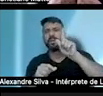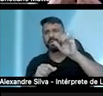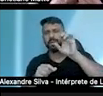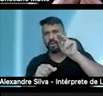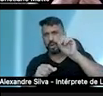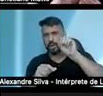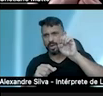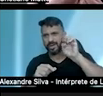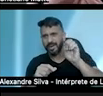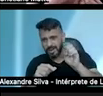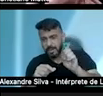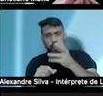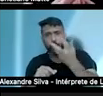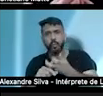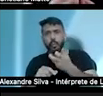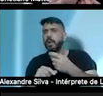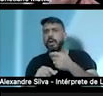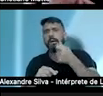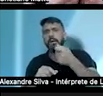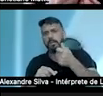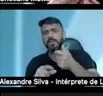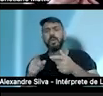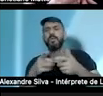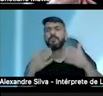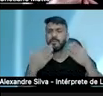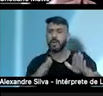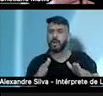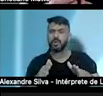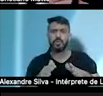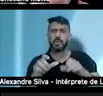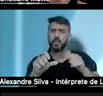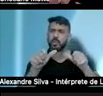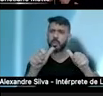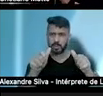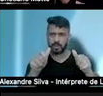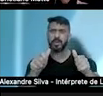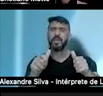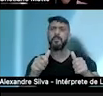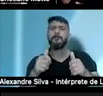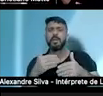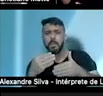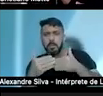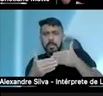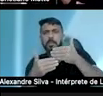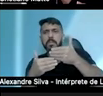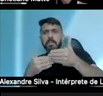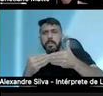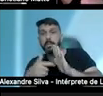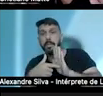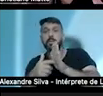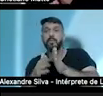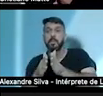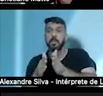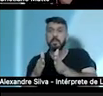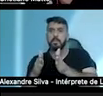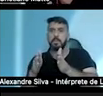o bebezinho, quando nasce, né, o filhotinho, quando nasce, ele não tem muitas alterações, mas ele vai expressando essas alterações com o seu desenvolvimento,